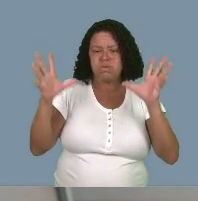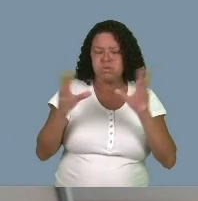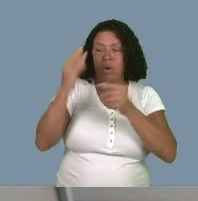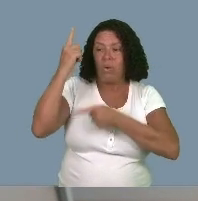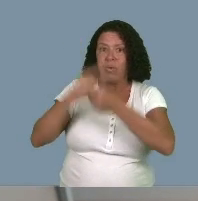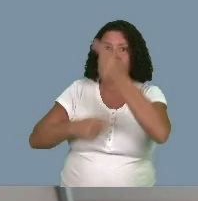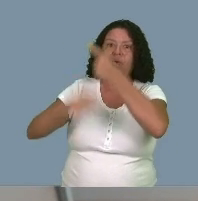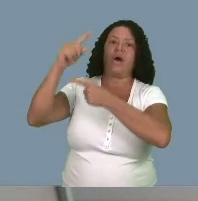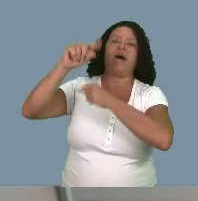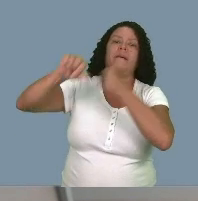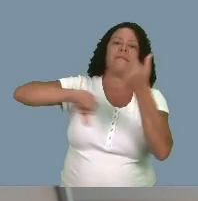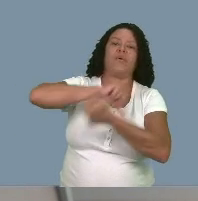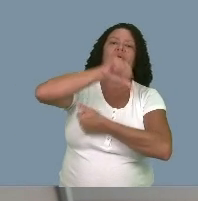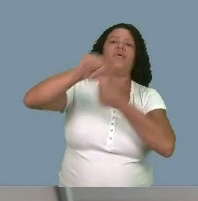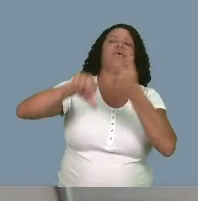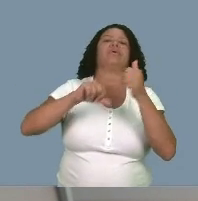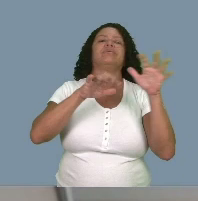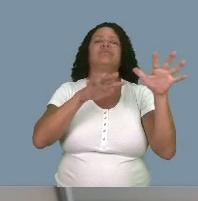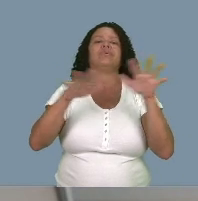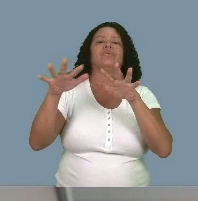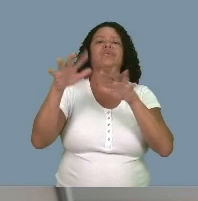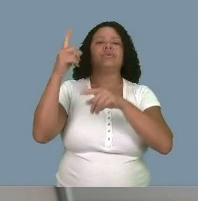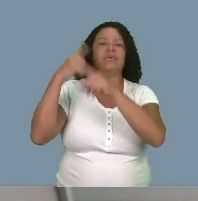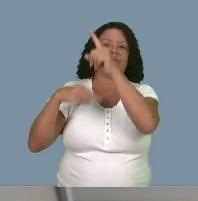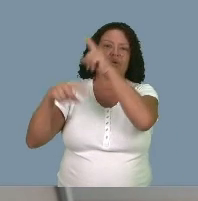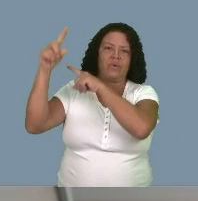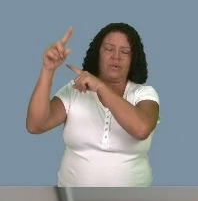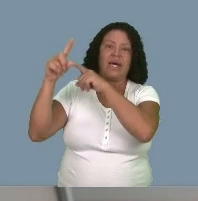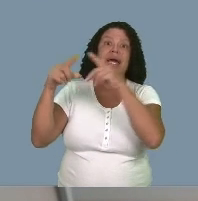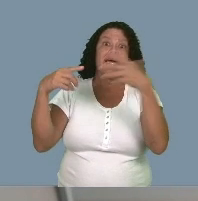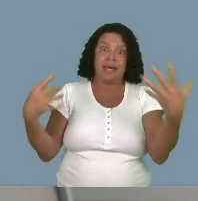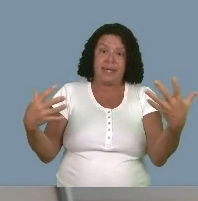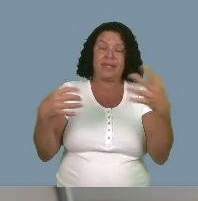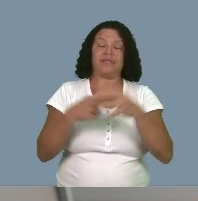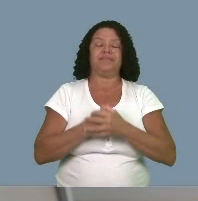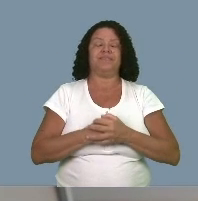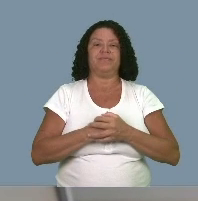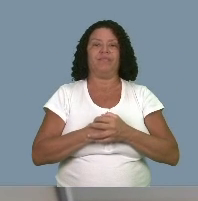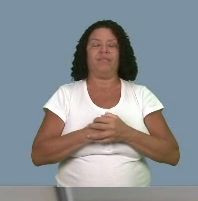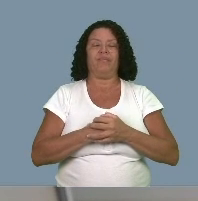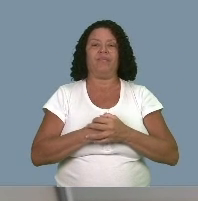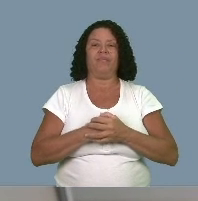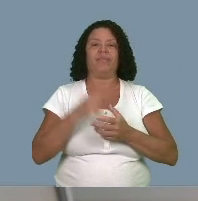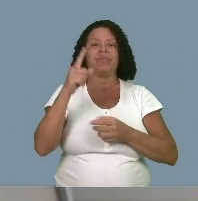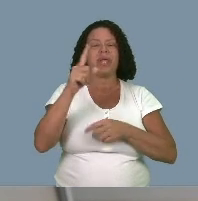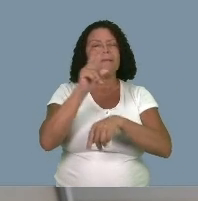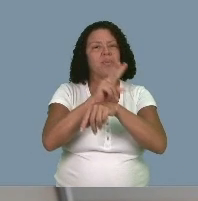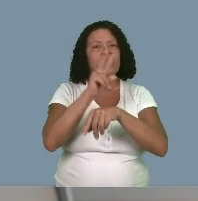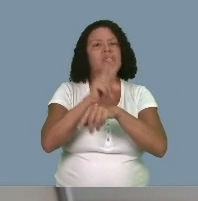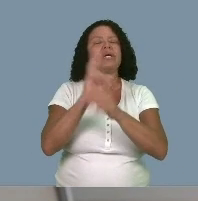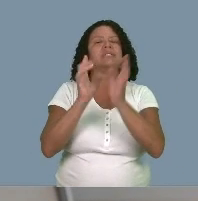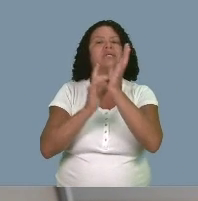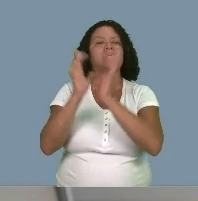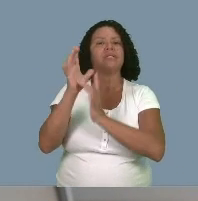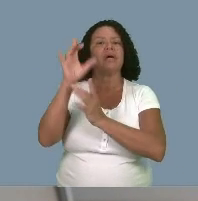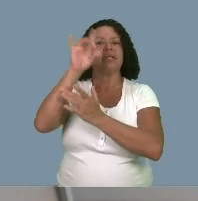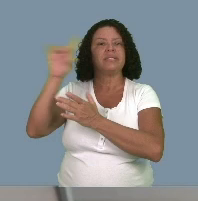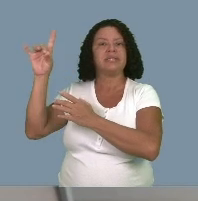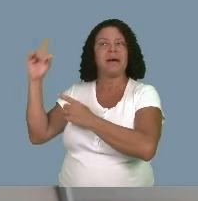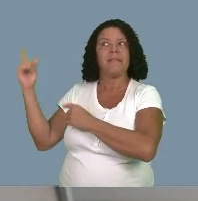ou mudança de paisagem evolutiva. E ele conclui: exorando a proteção do Senhor para todos